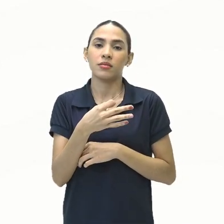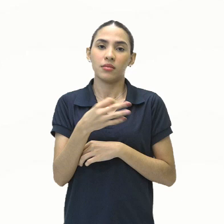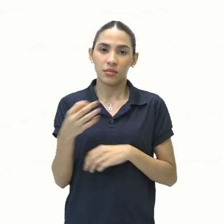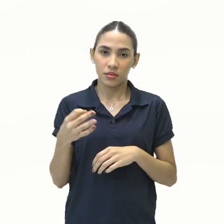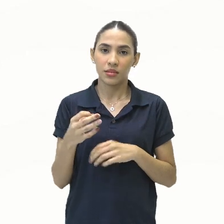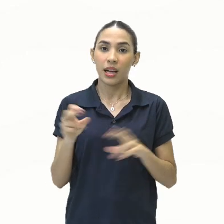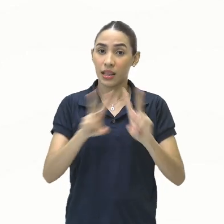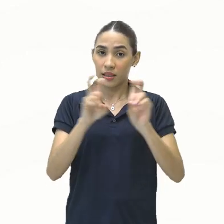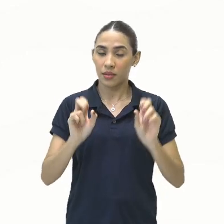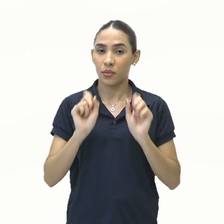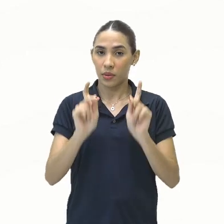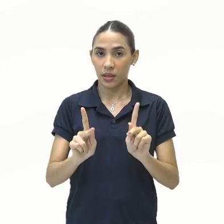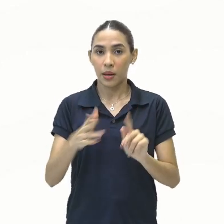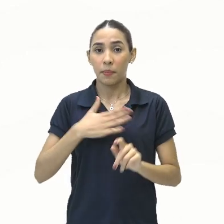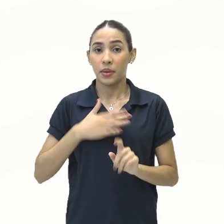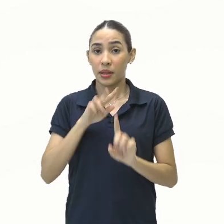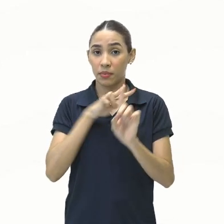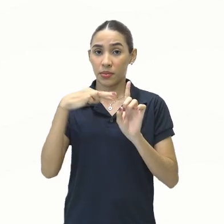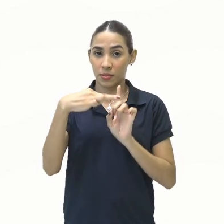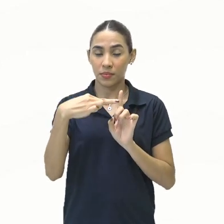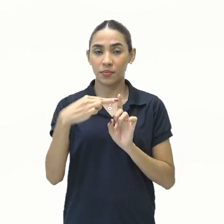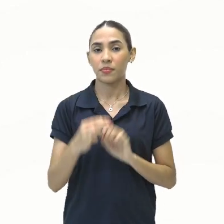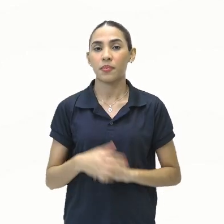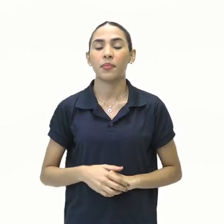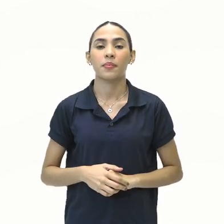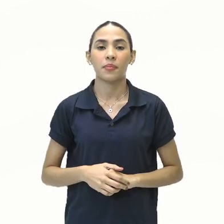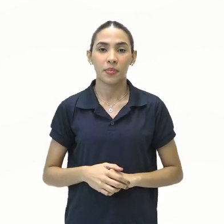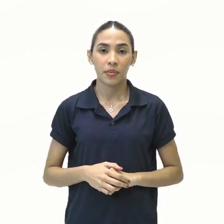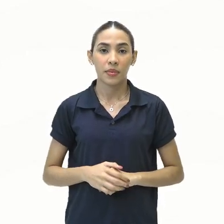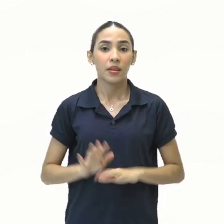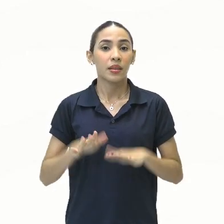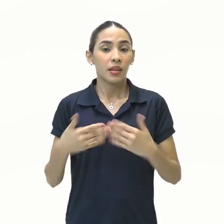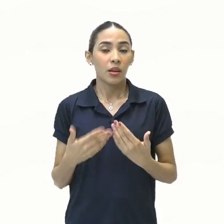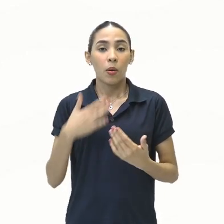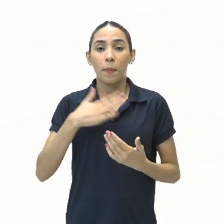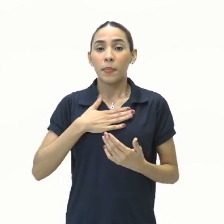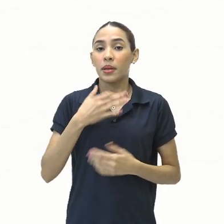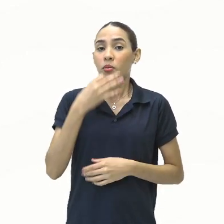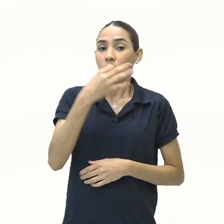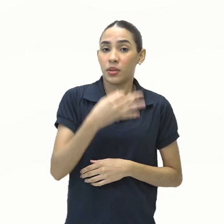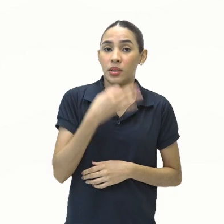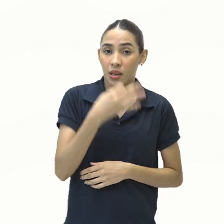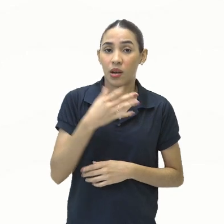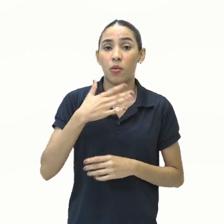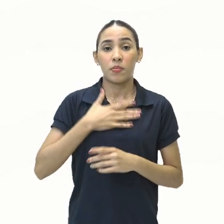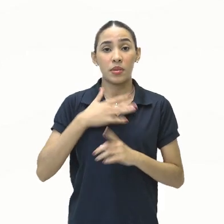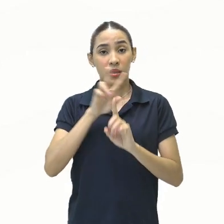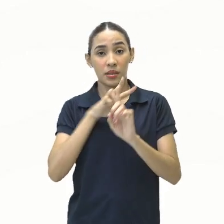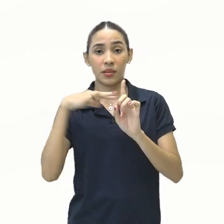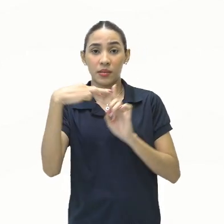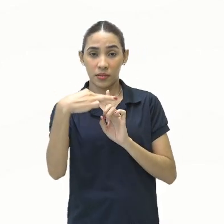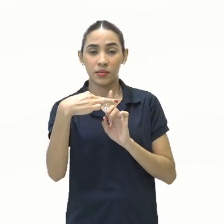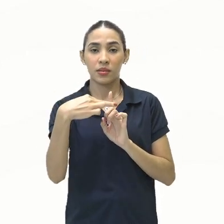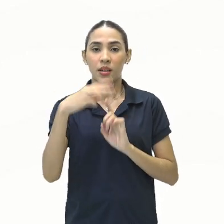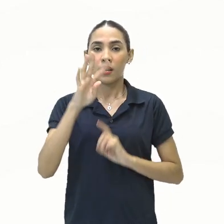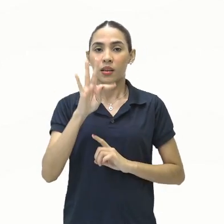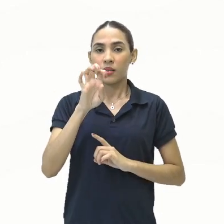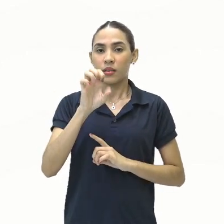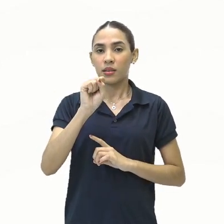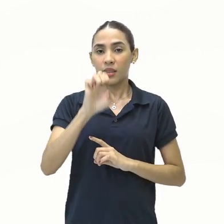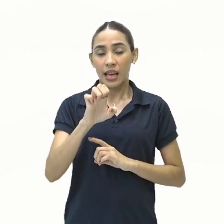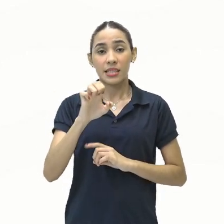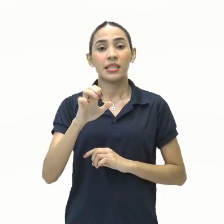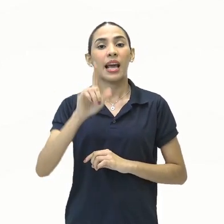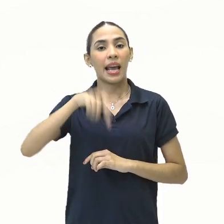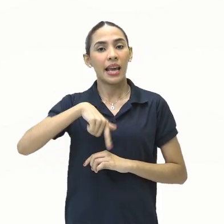determinado assunto. O meu ponto de vista. Então, é o meu posicionamento, né, a minha tese é o meu posicionamento dentro do